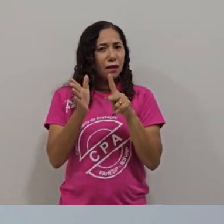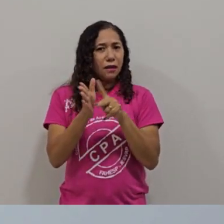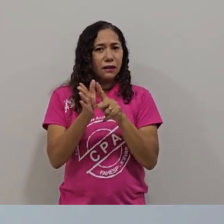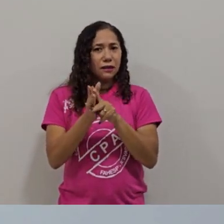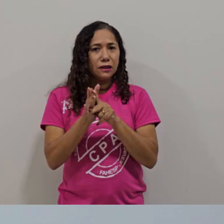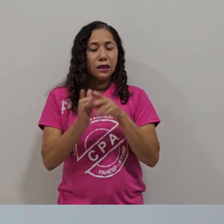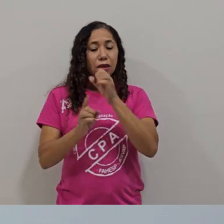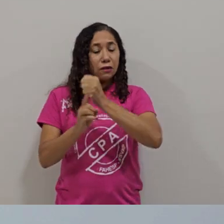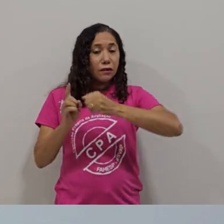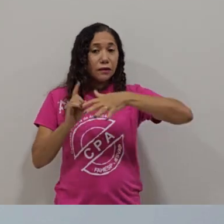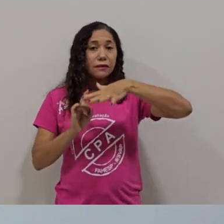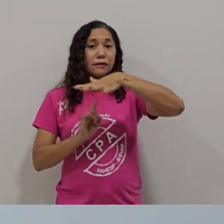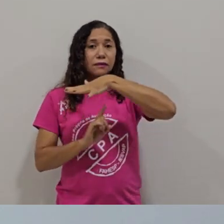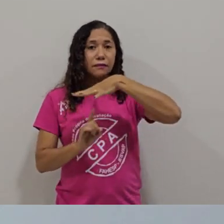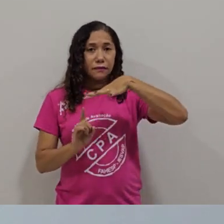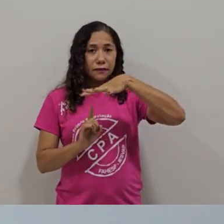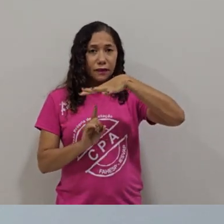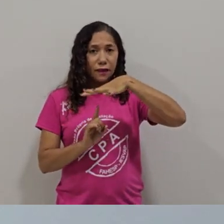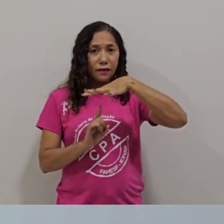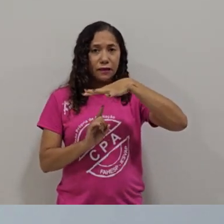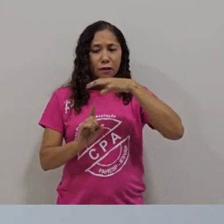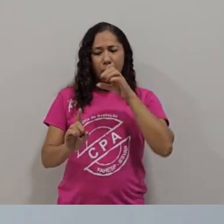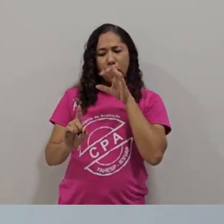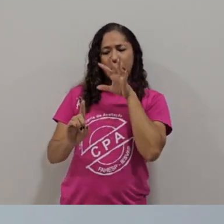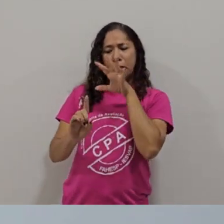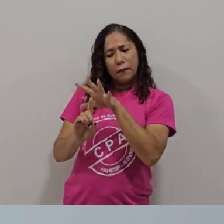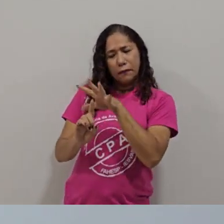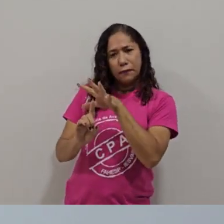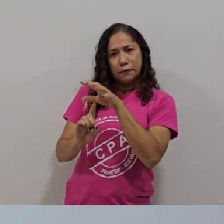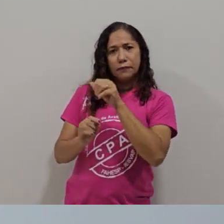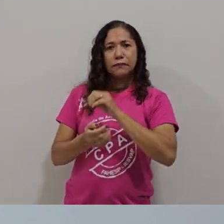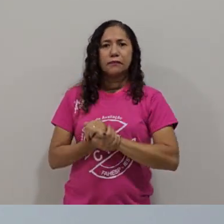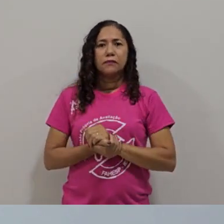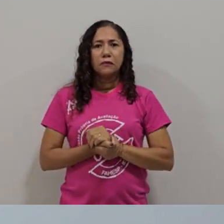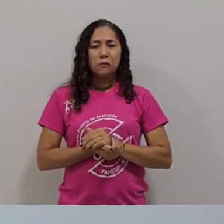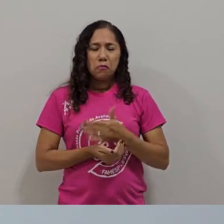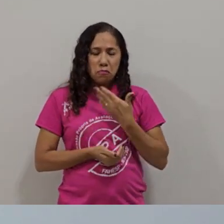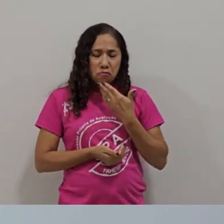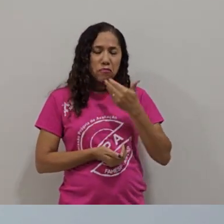toda a sociedade, mesmo que seja para impactar ela, né? Entendi.